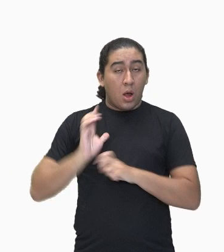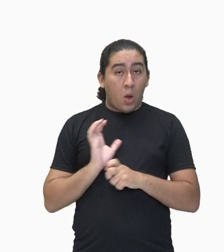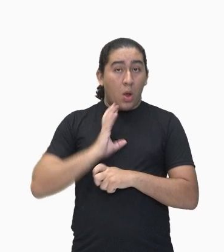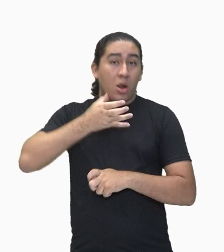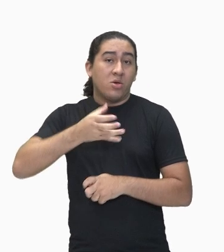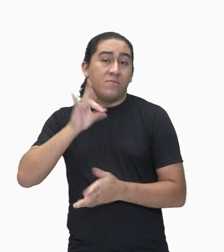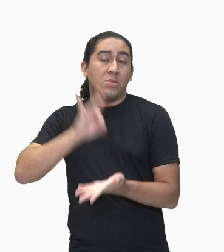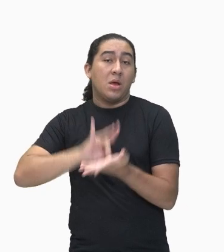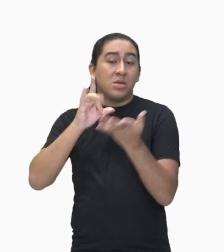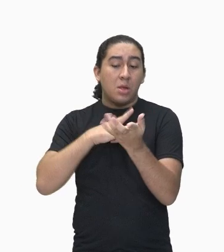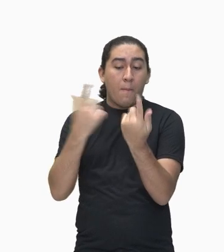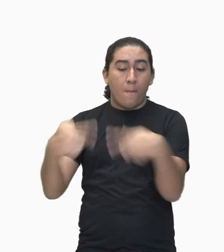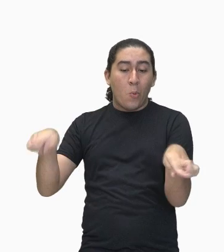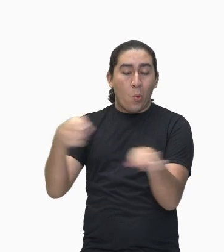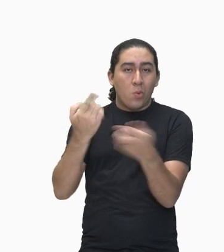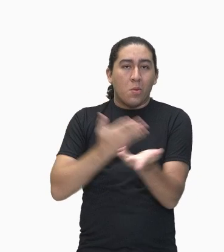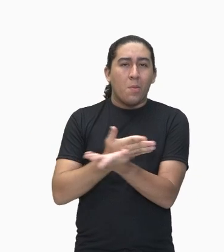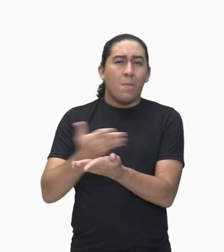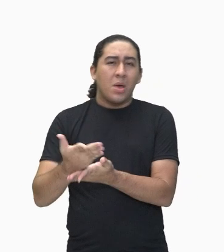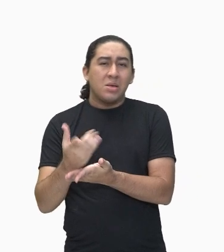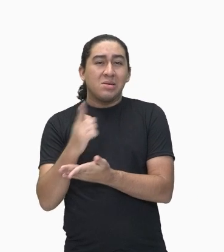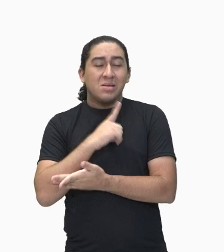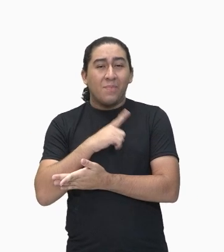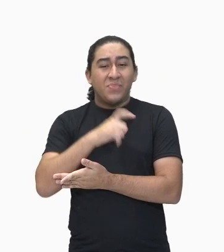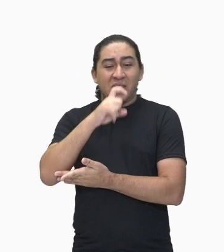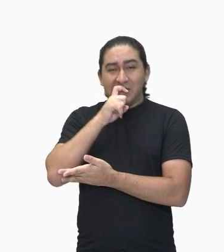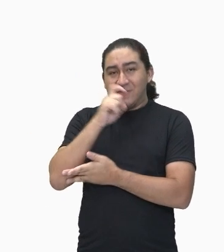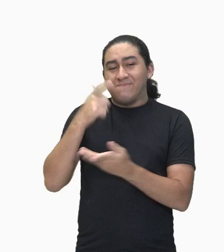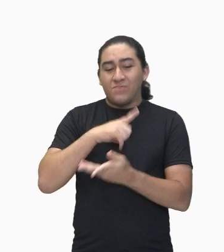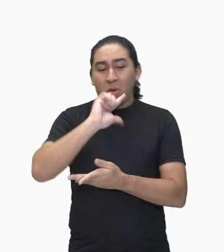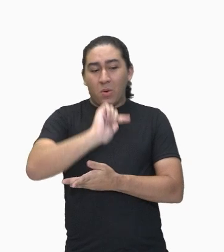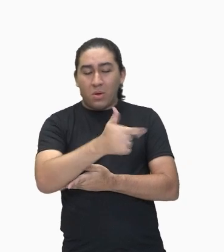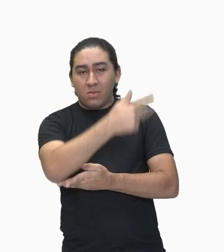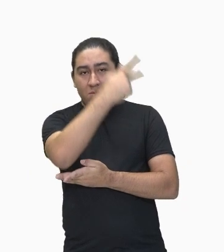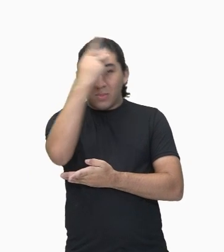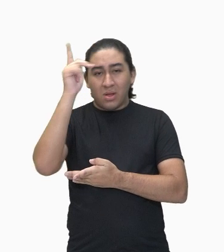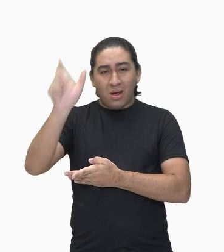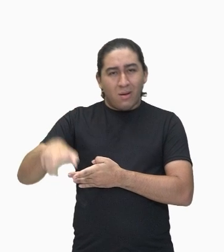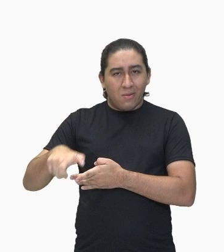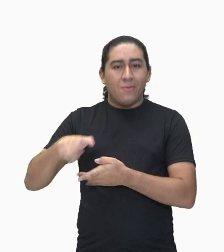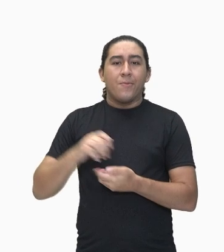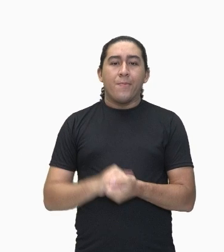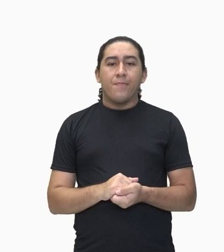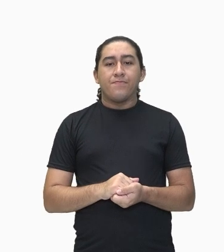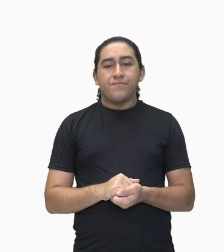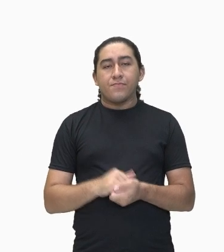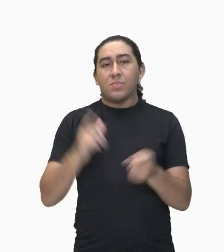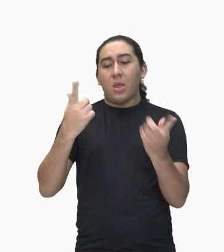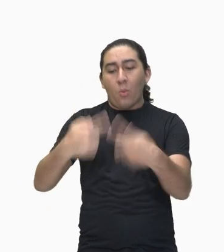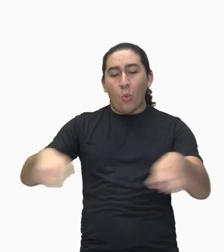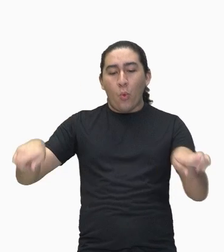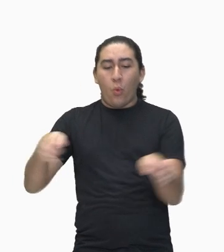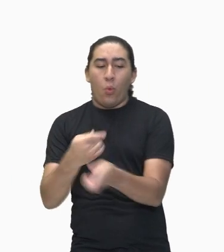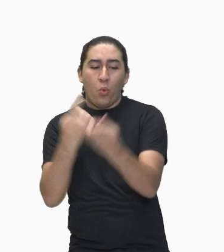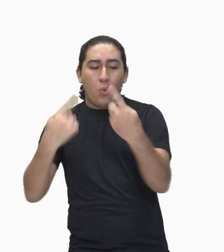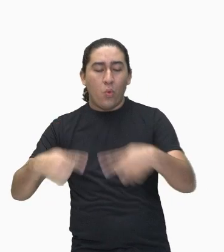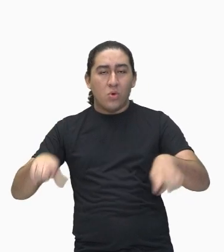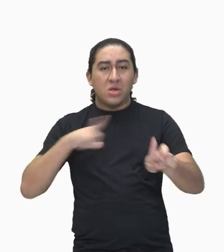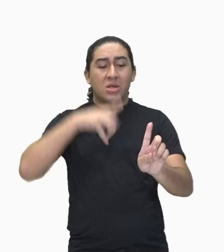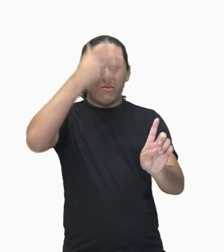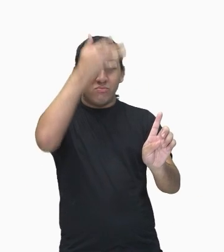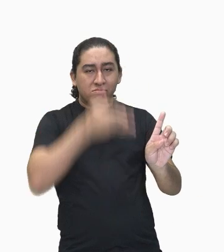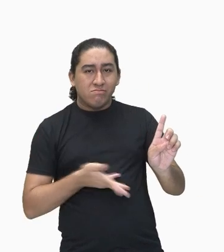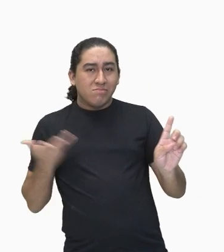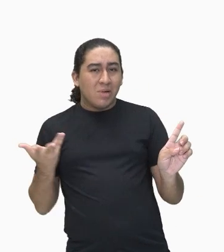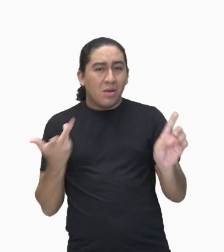toco a sanfoninha. Quem inveja até me tem o próprio alceste. ao som dela concerto a voz